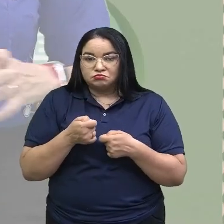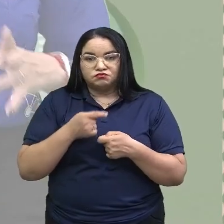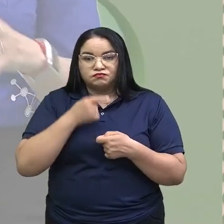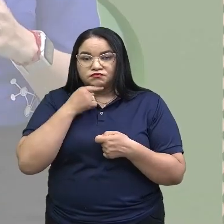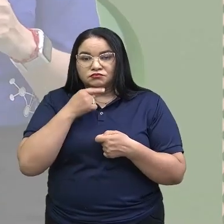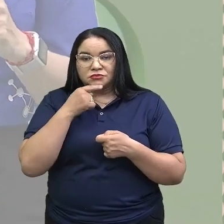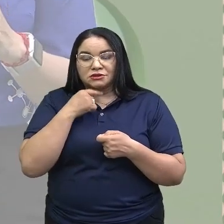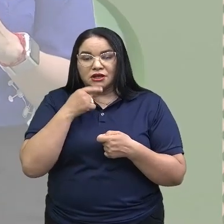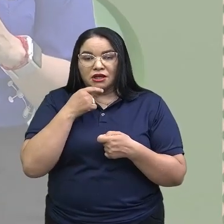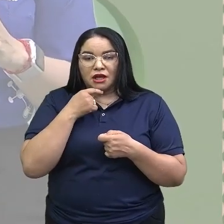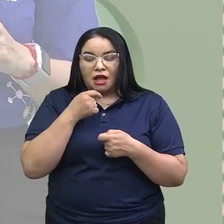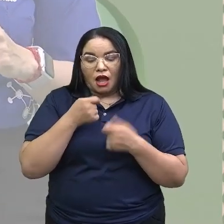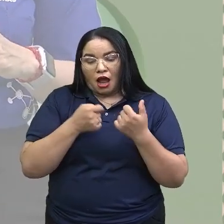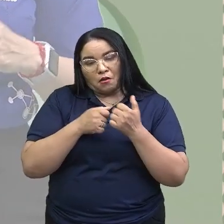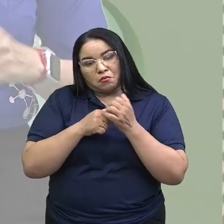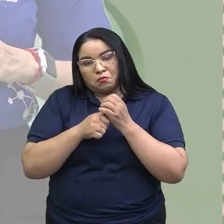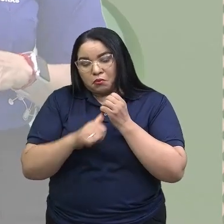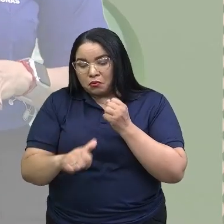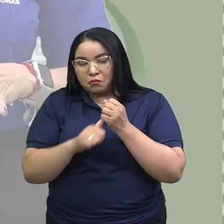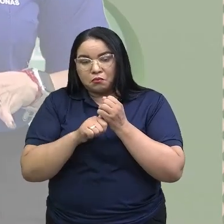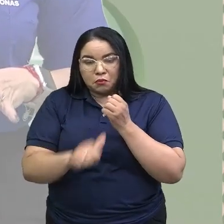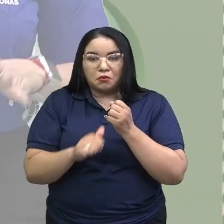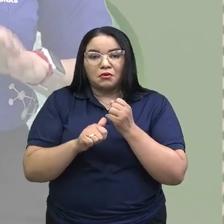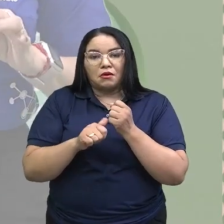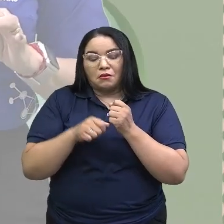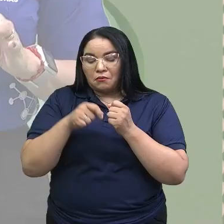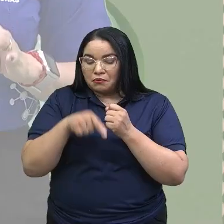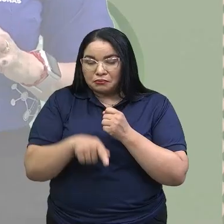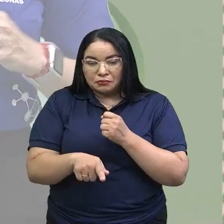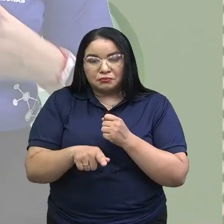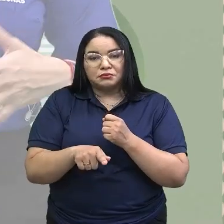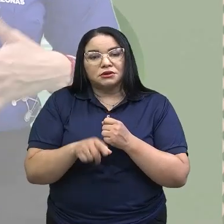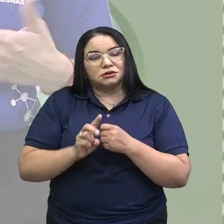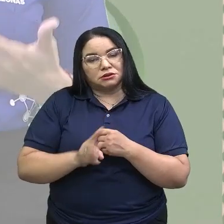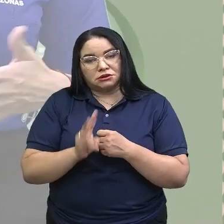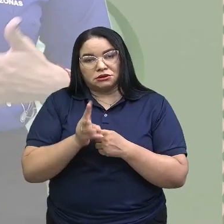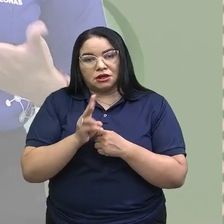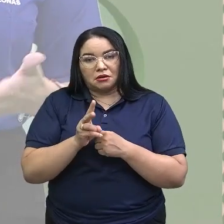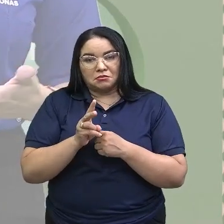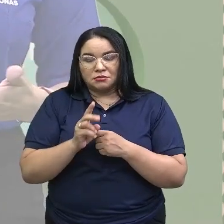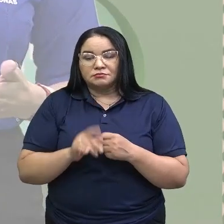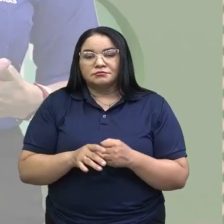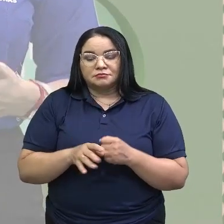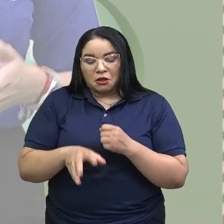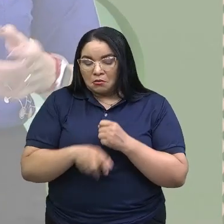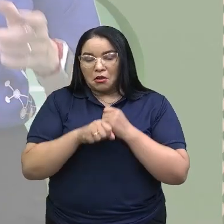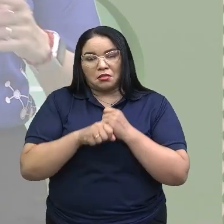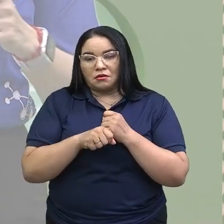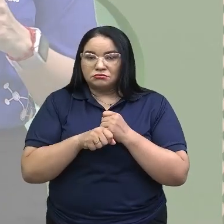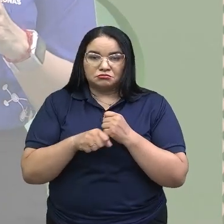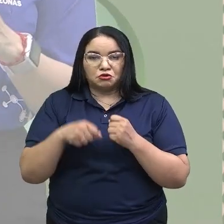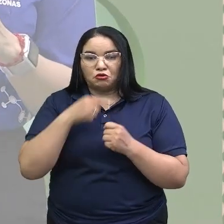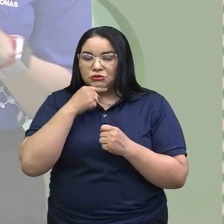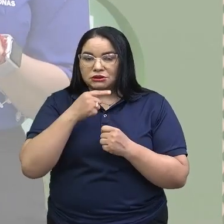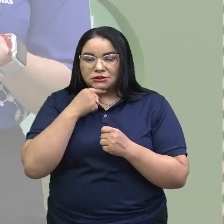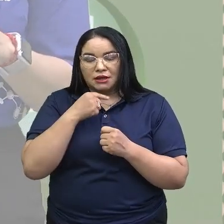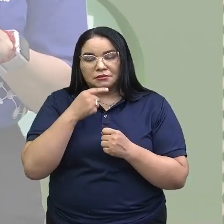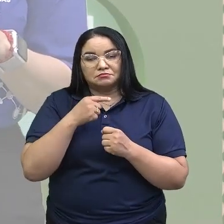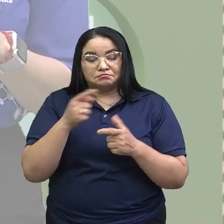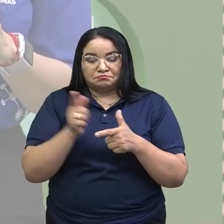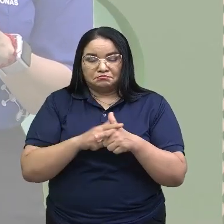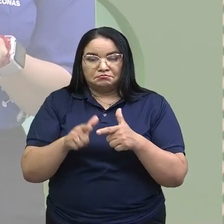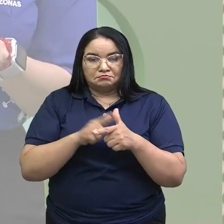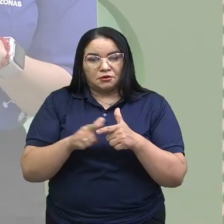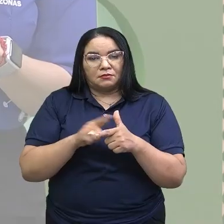relacionado com o processo de incontinência do sistema urinário, né? Aquele que vai ali,